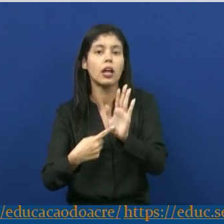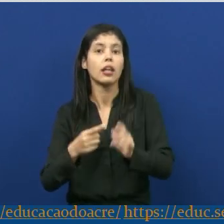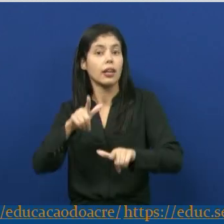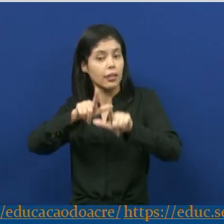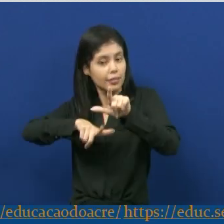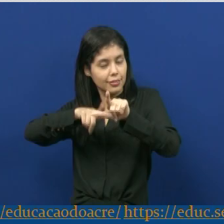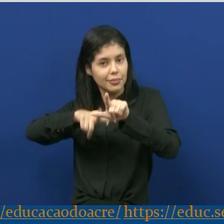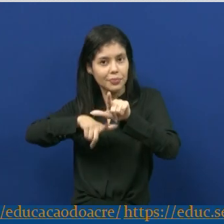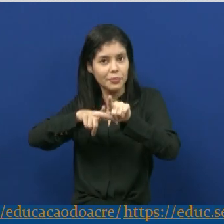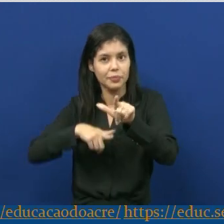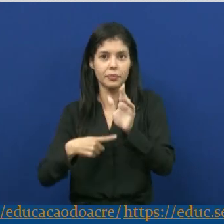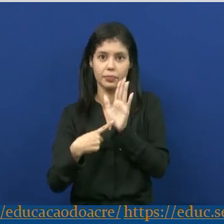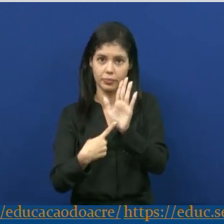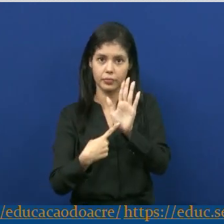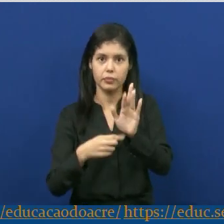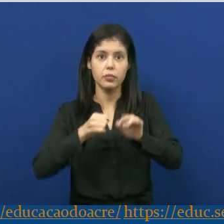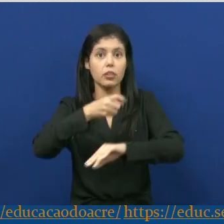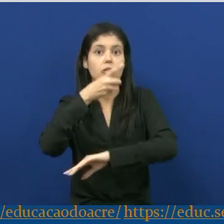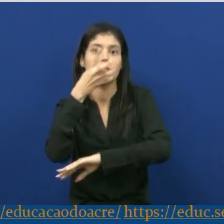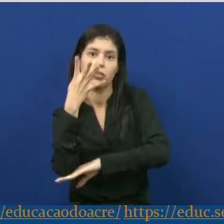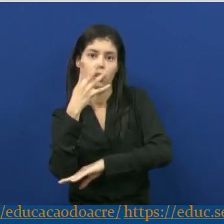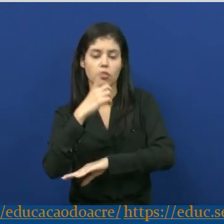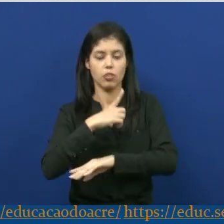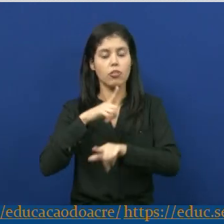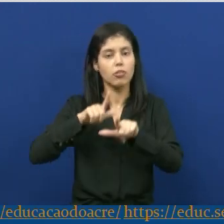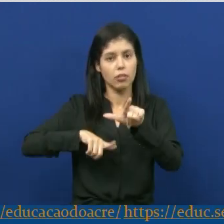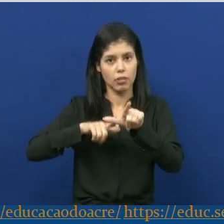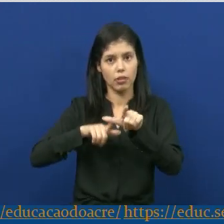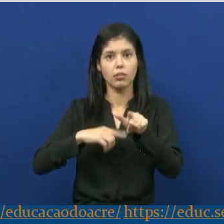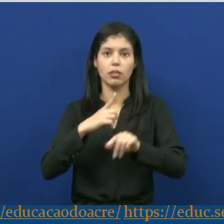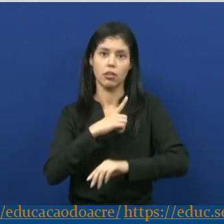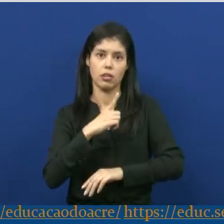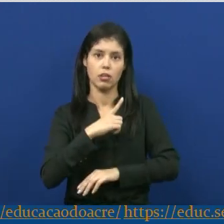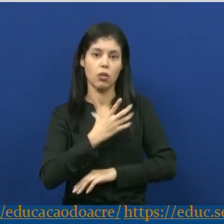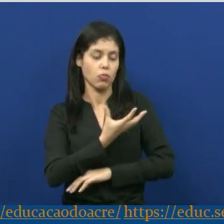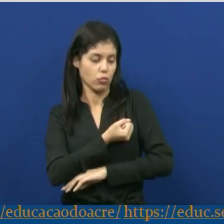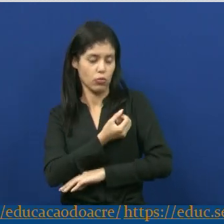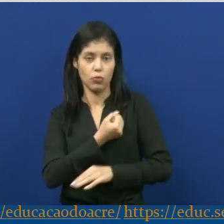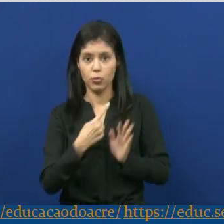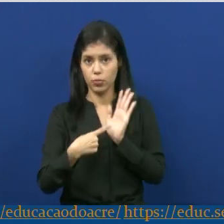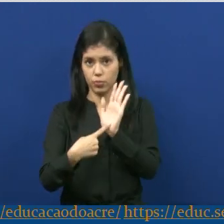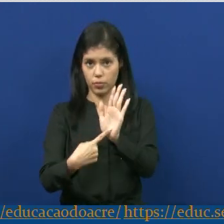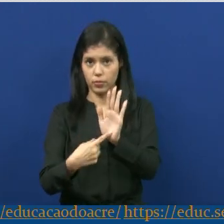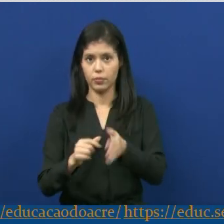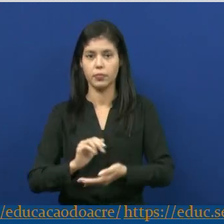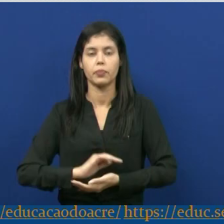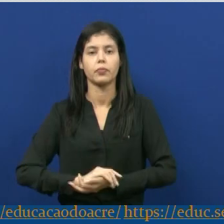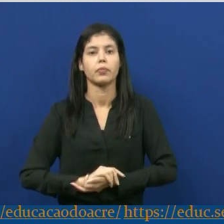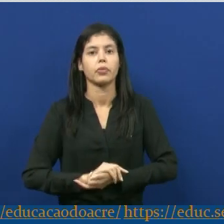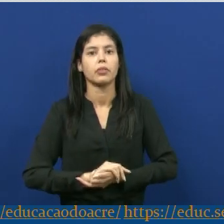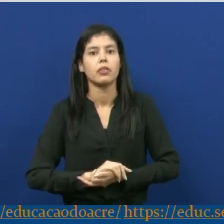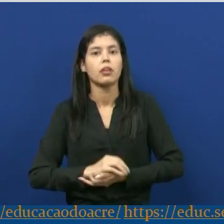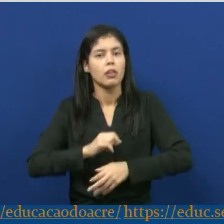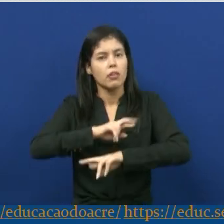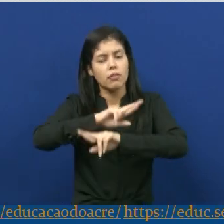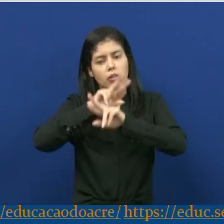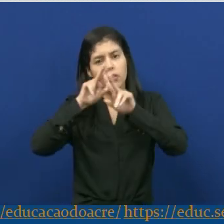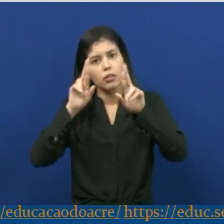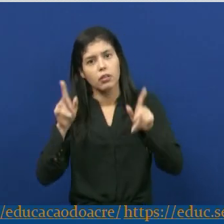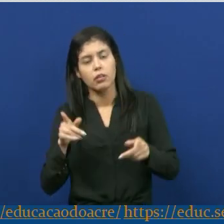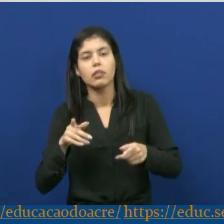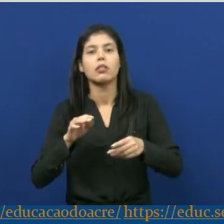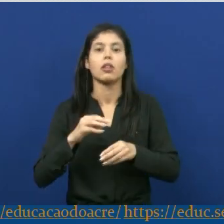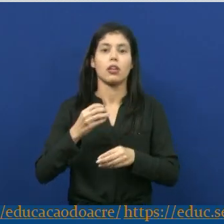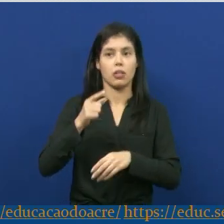de letras e as quantidades de letras representam os números bom então tem uma série de